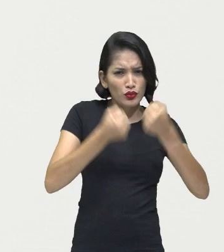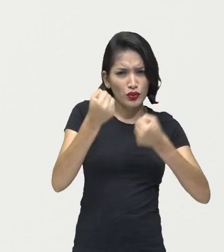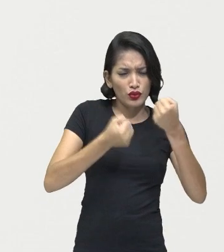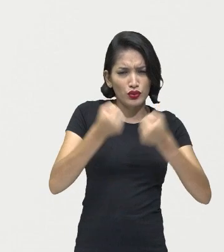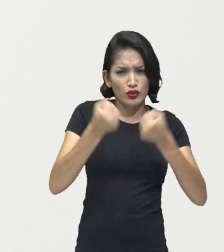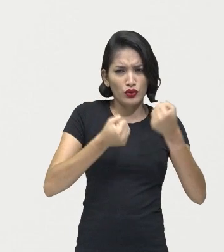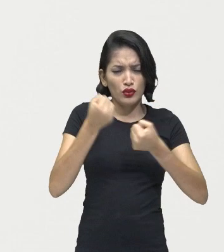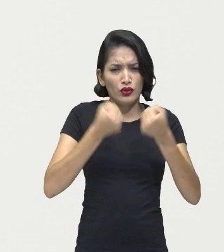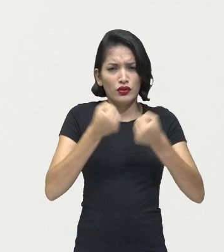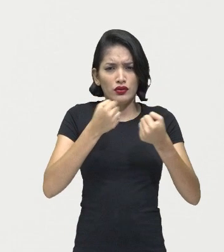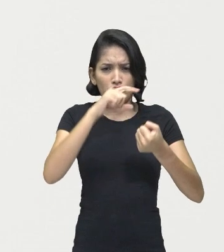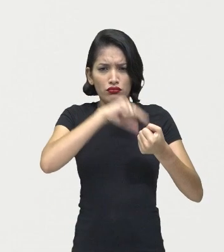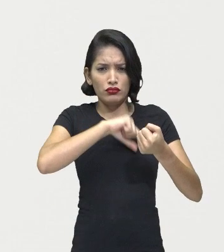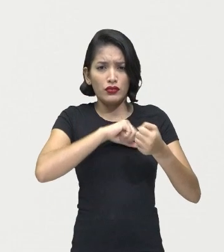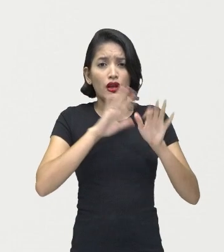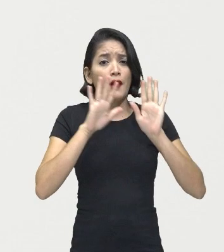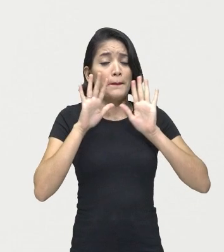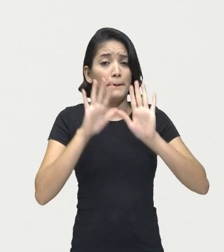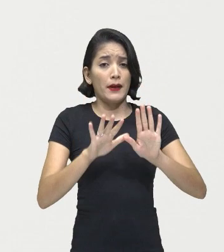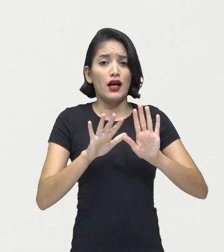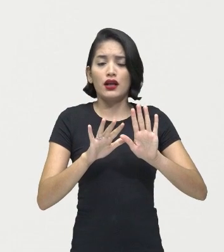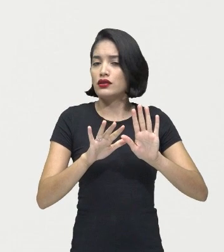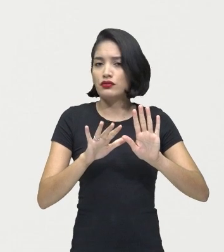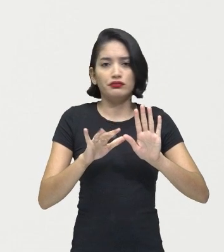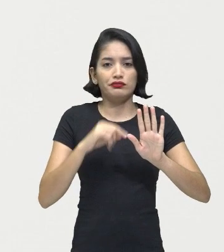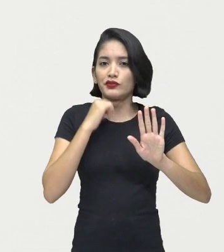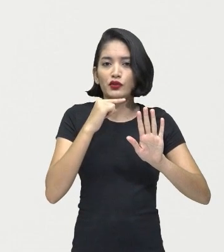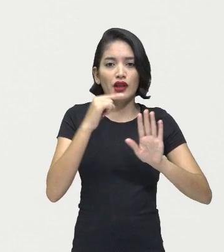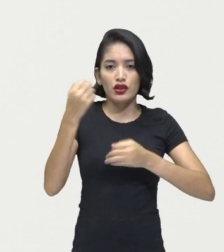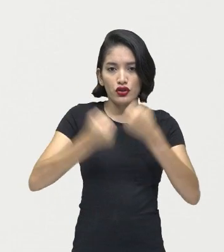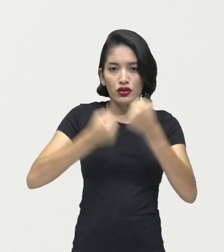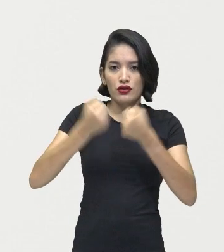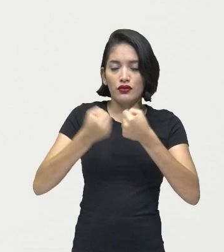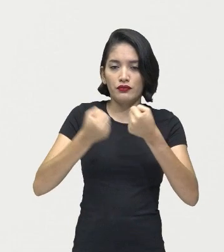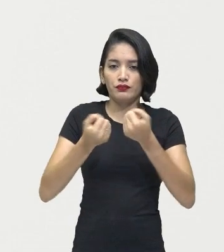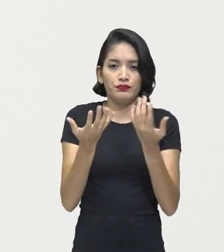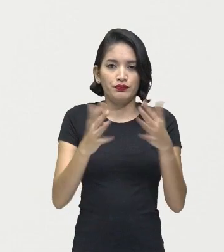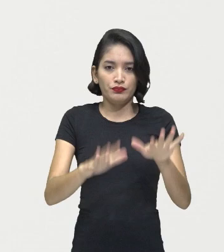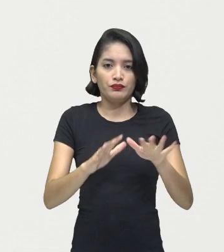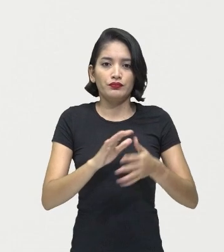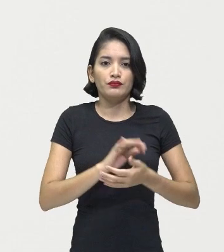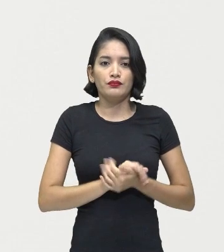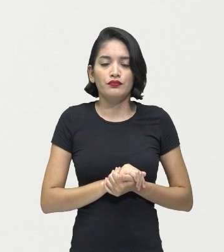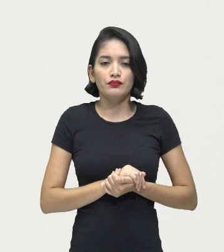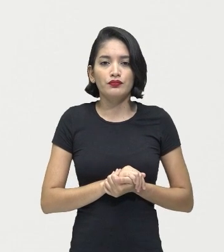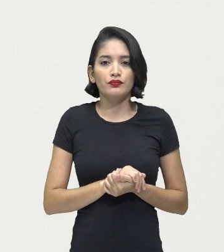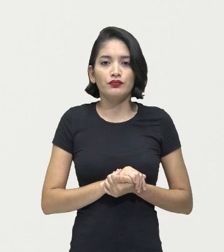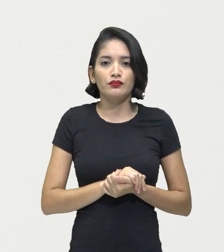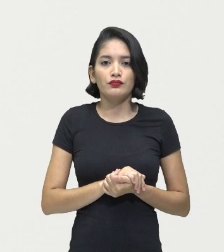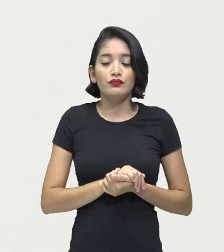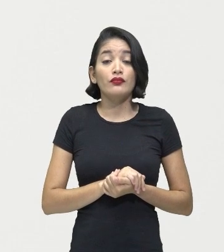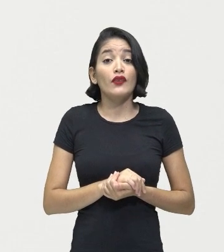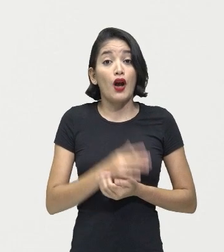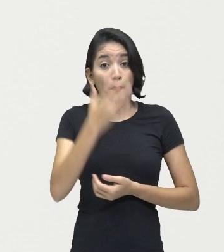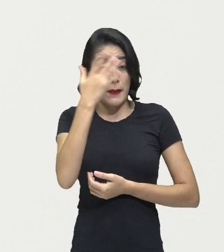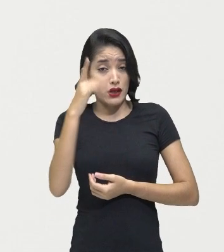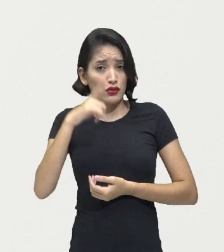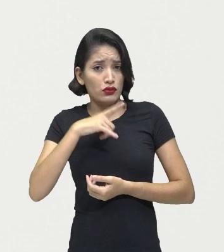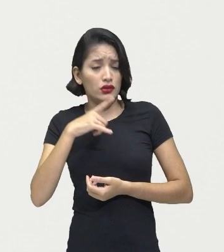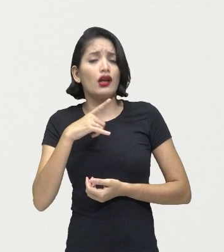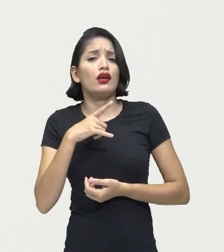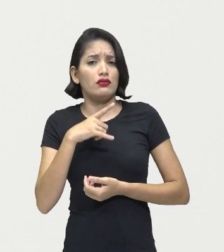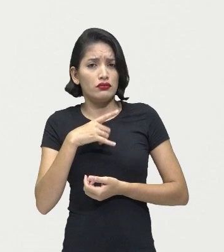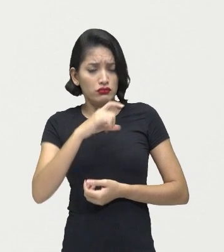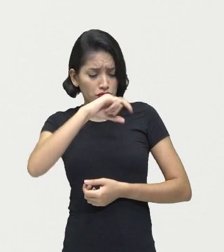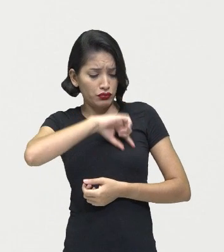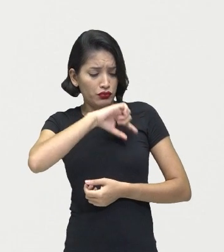ó. Então, qual é a função, qual é o sentido negativo aqui, ó? Tem carta de motorista, ou seja, a pessoa tem licença para dirigir, mas